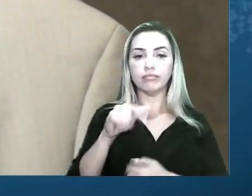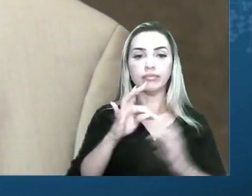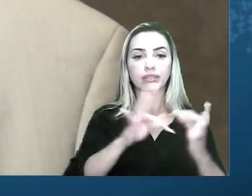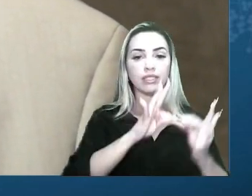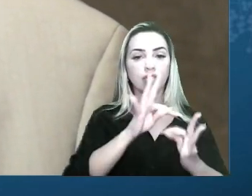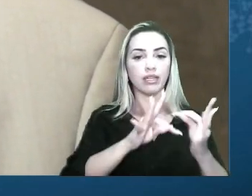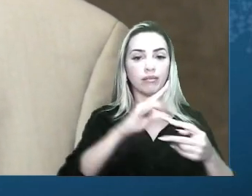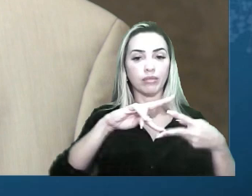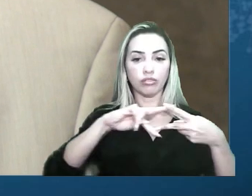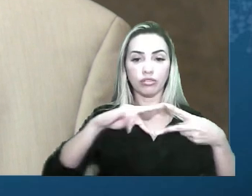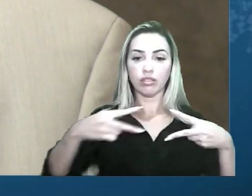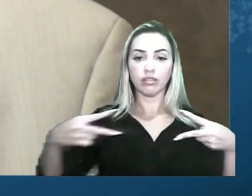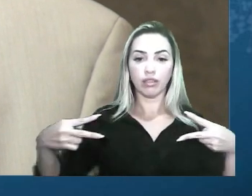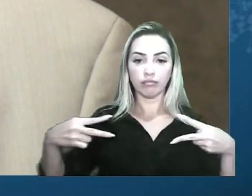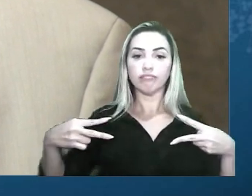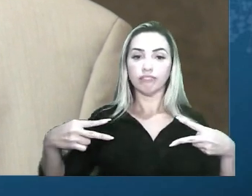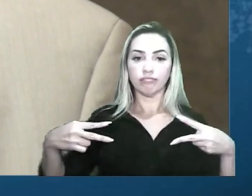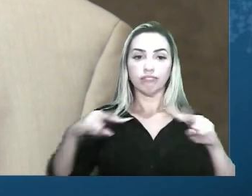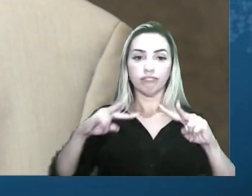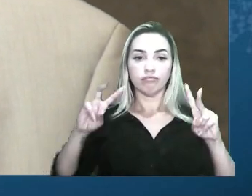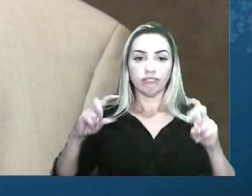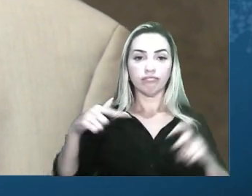terapia genética.